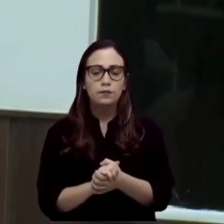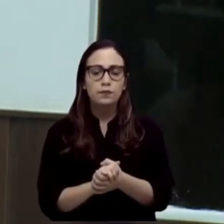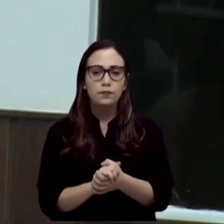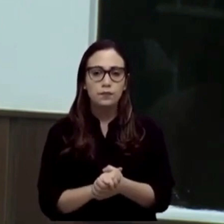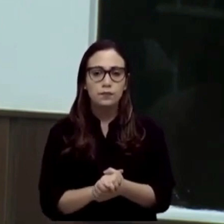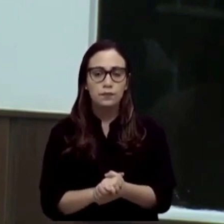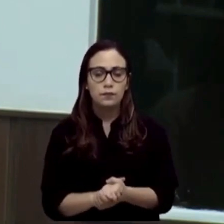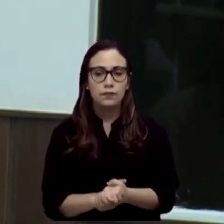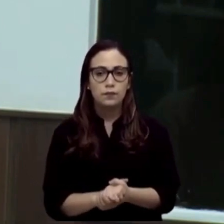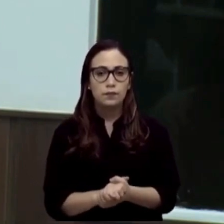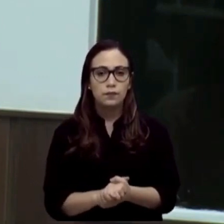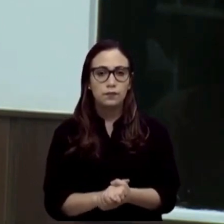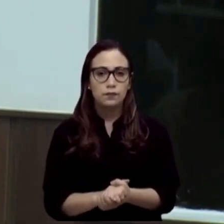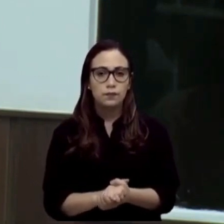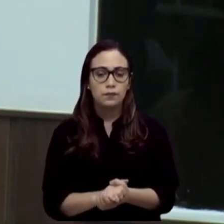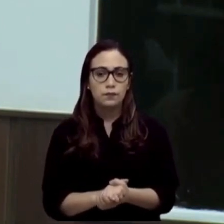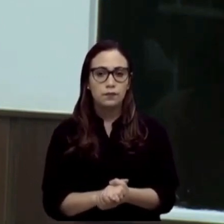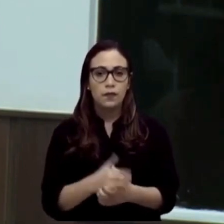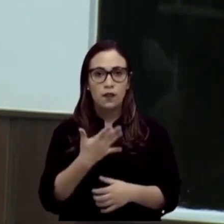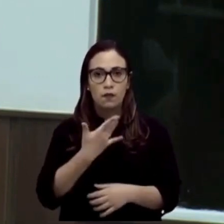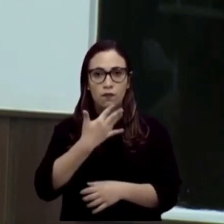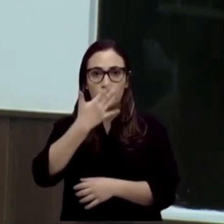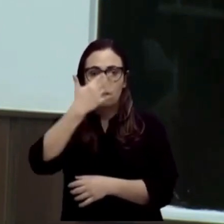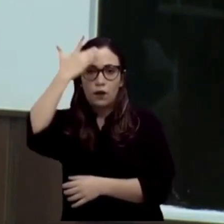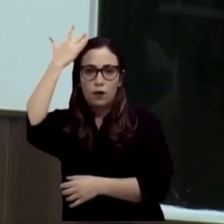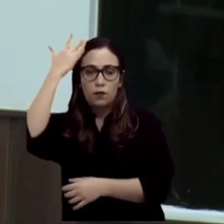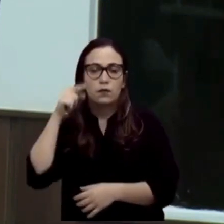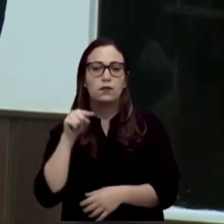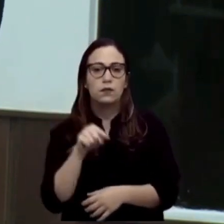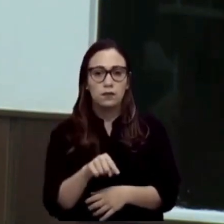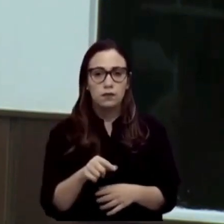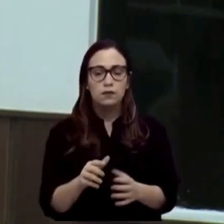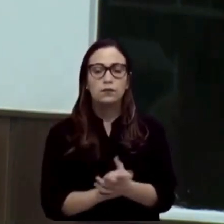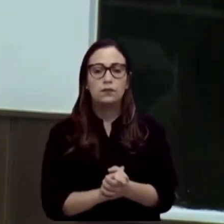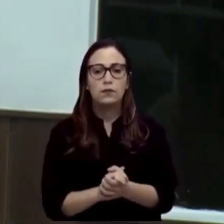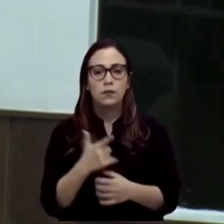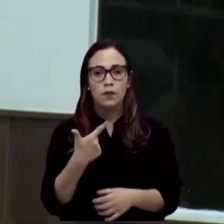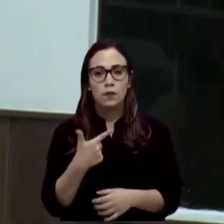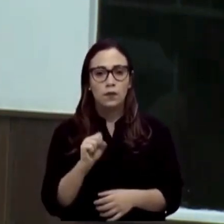Adriana, aumentou a velocidade do transporte coletivo em